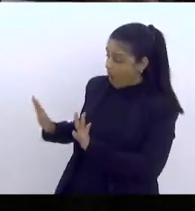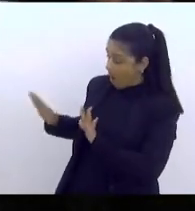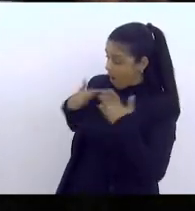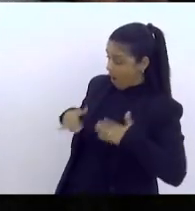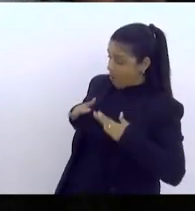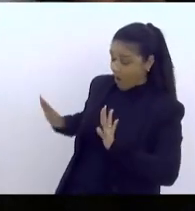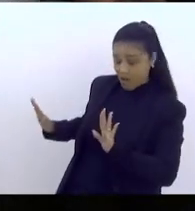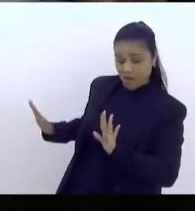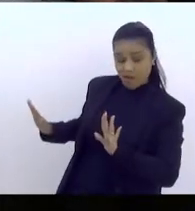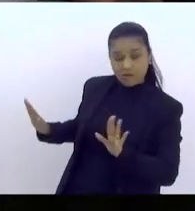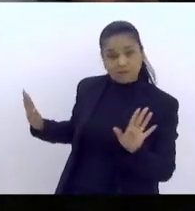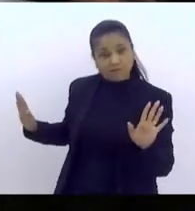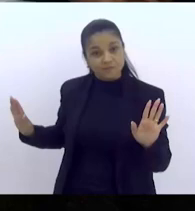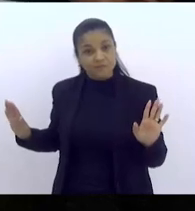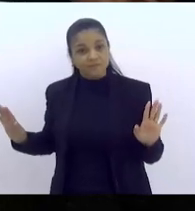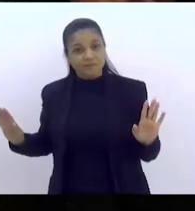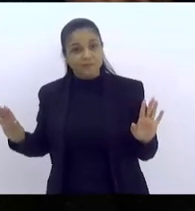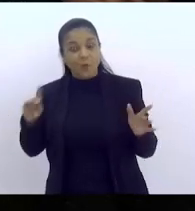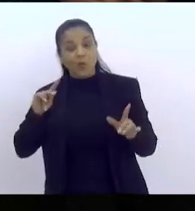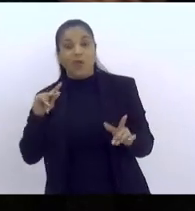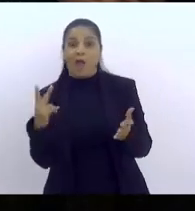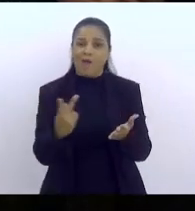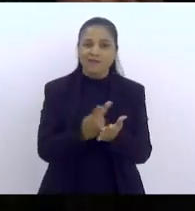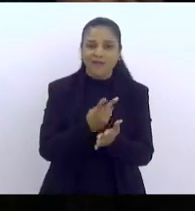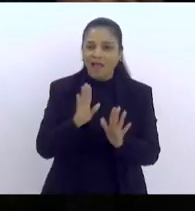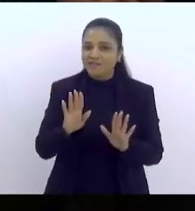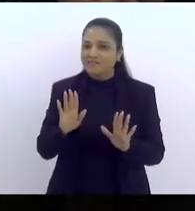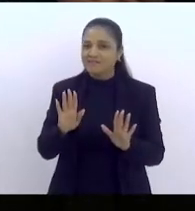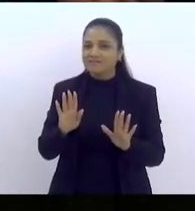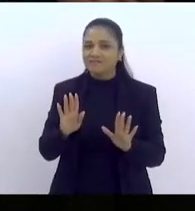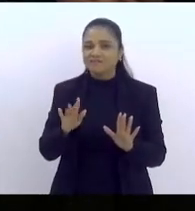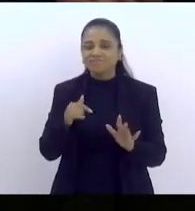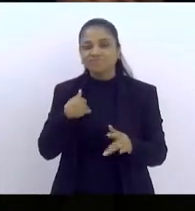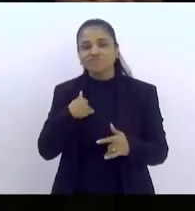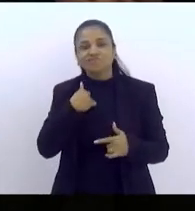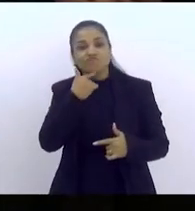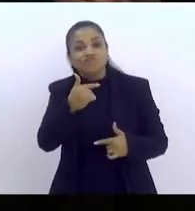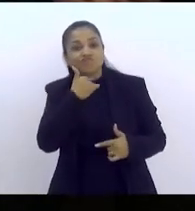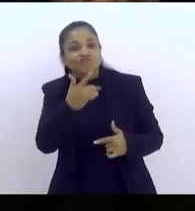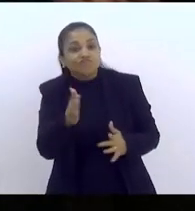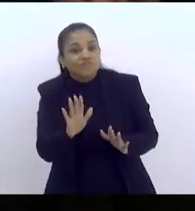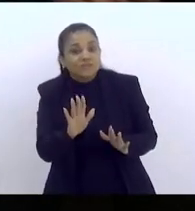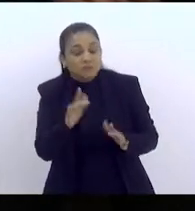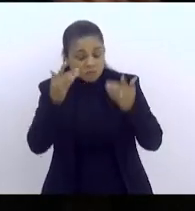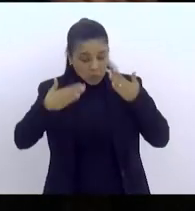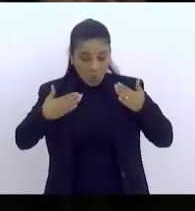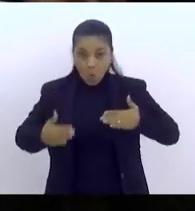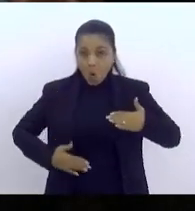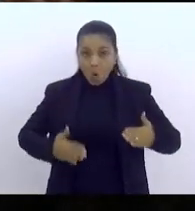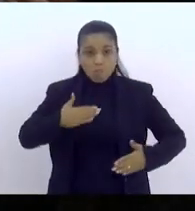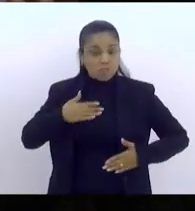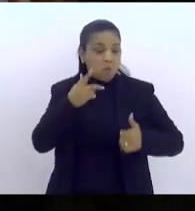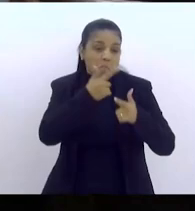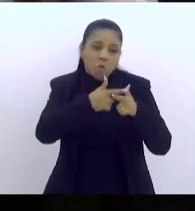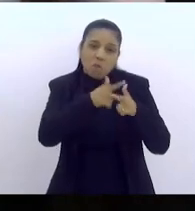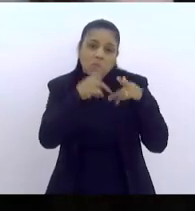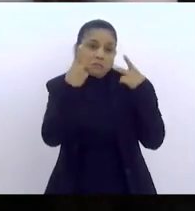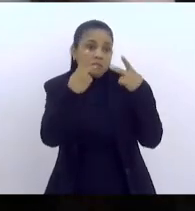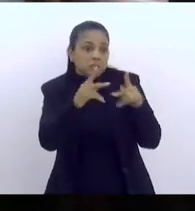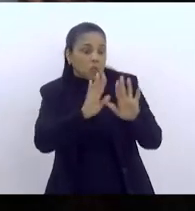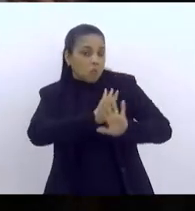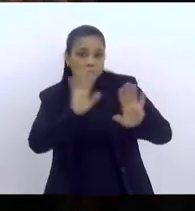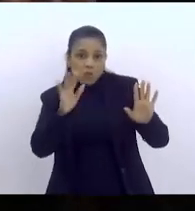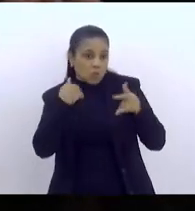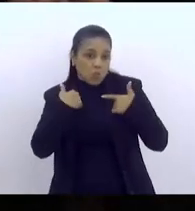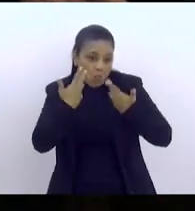E o que acontece? Aqui não queremos saber com quem você está, o que você faz do seu corpo. O problema é seu. Estamos